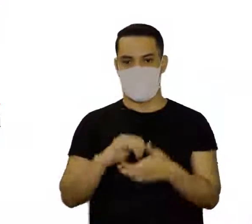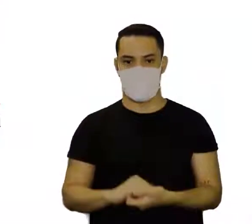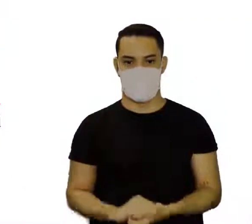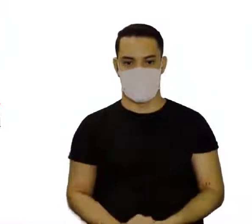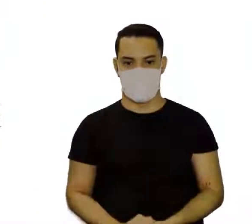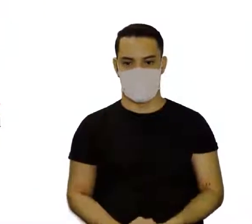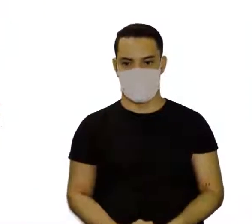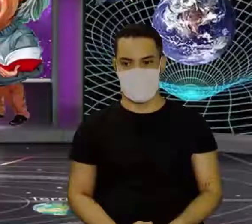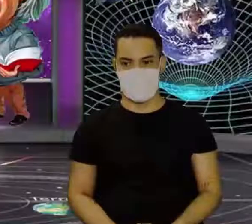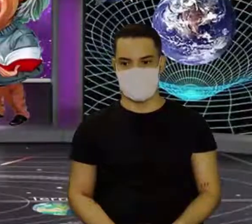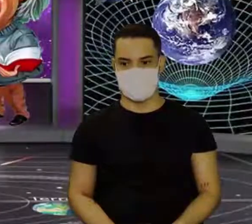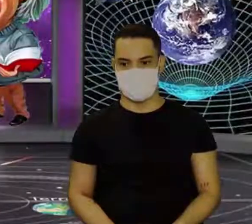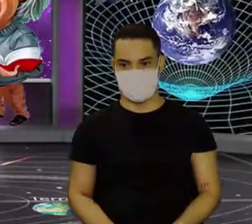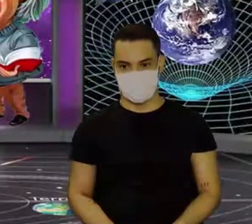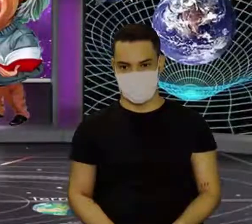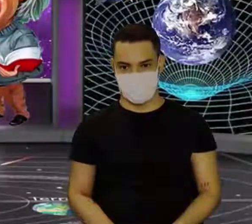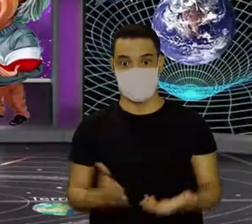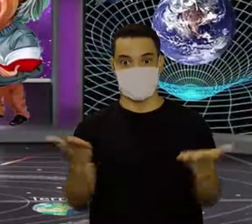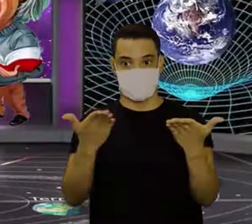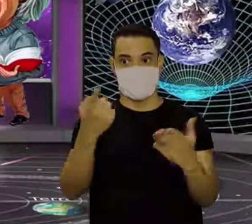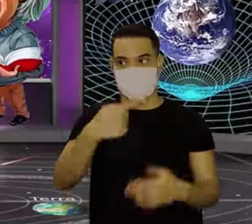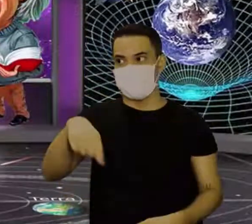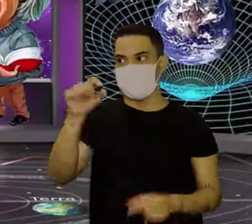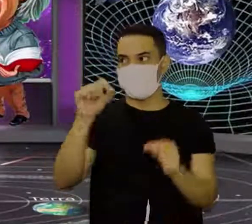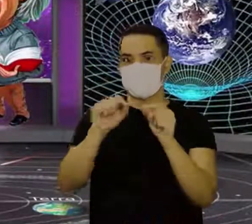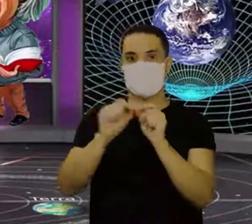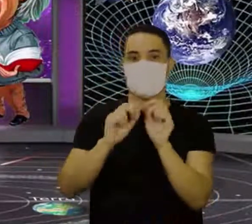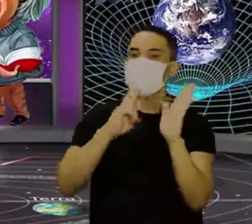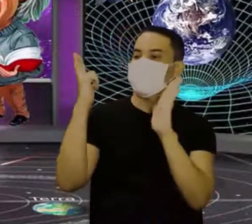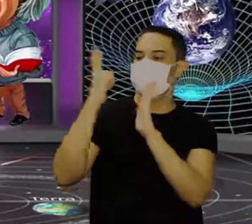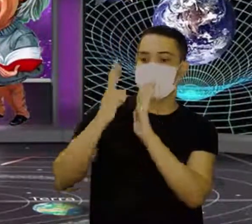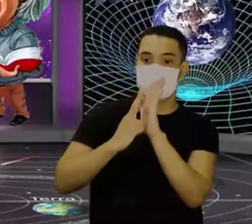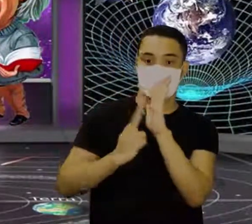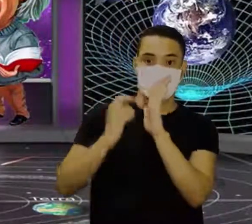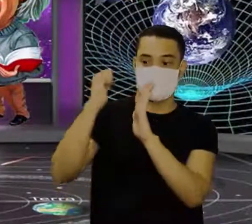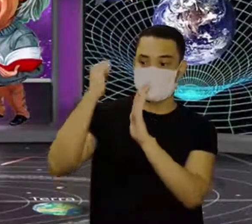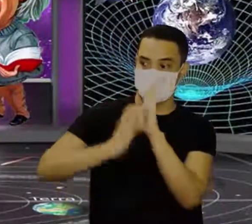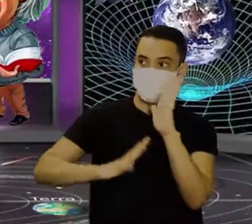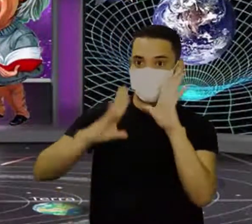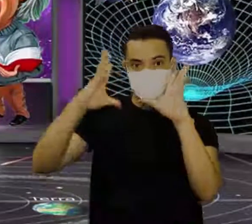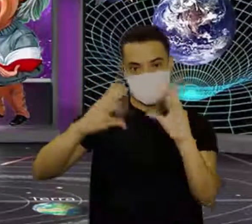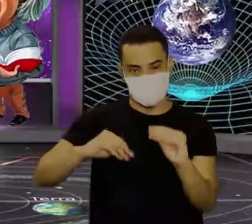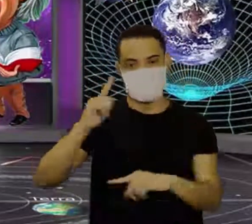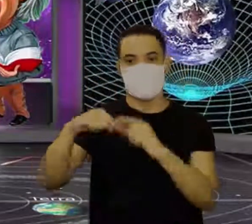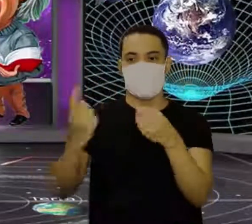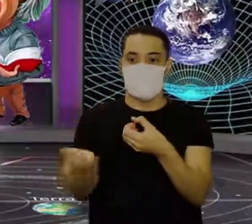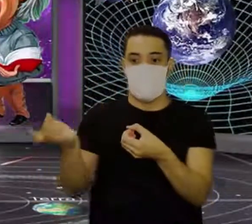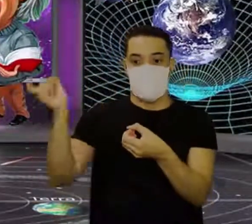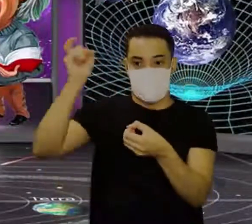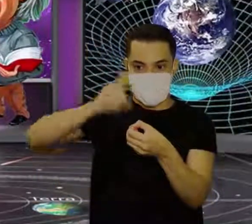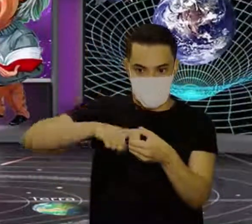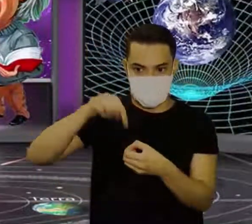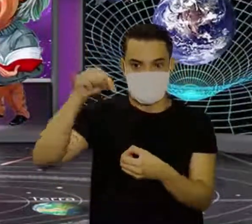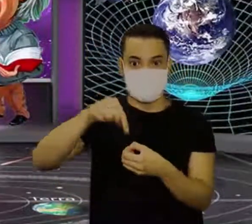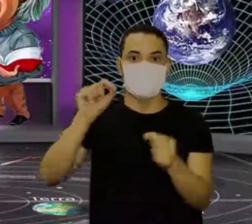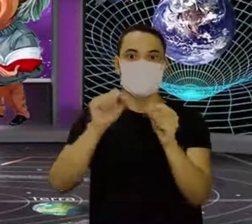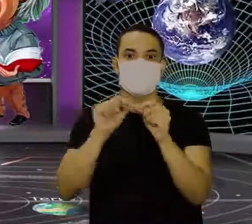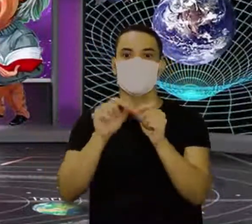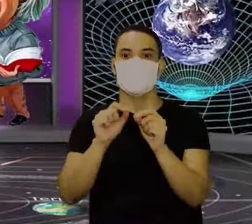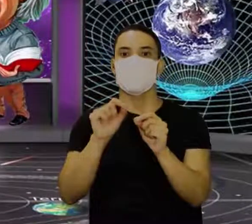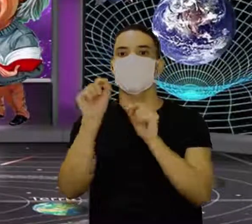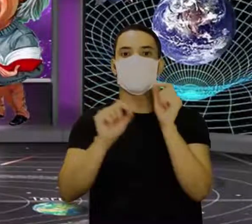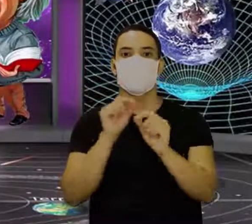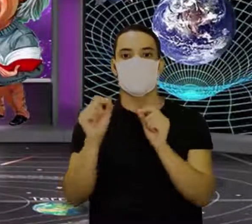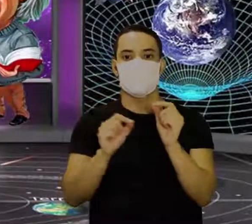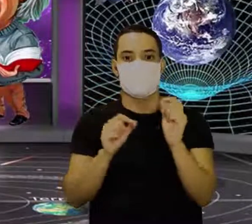Então, pessoal, olha só, agora vocês vão lá, vão responder as atividades e depois nós vamos voltar, né, fazendo aí